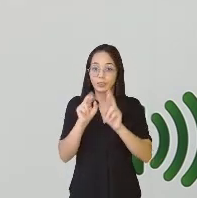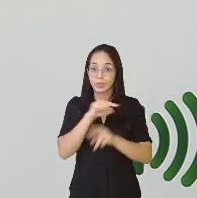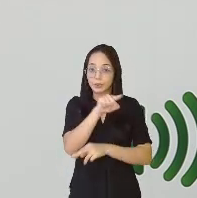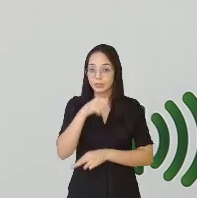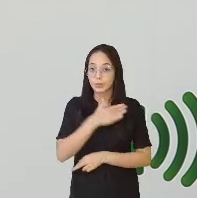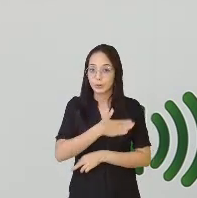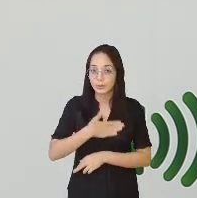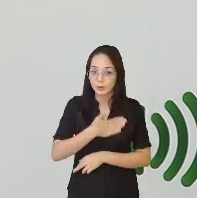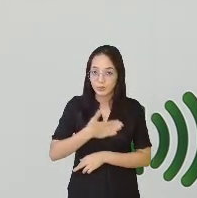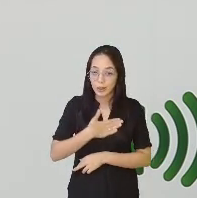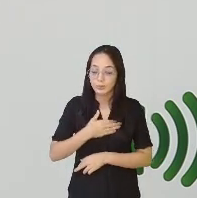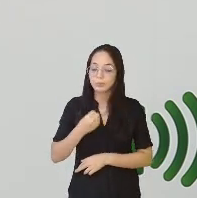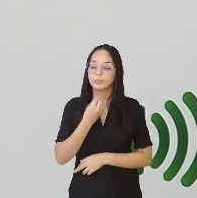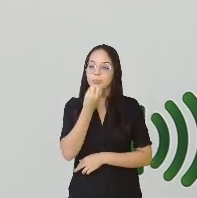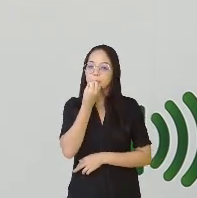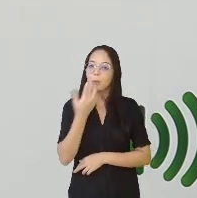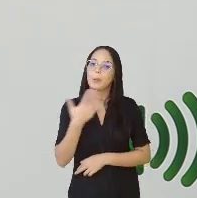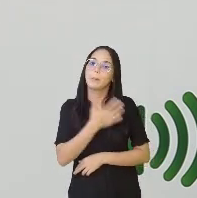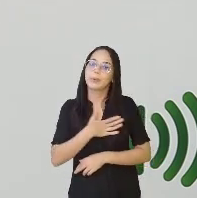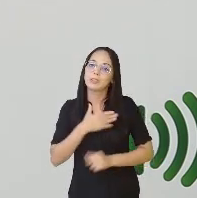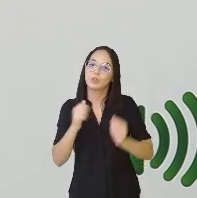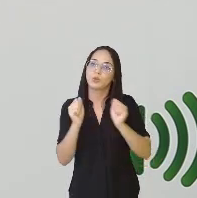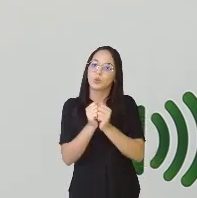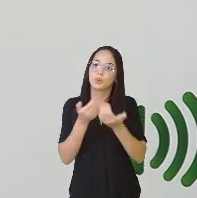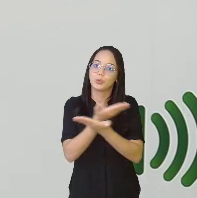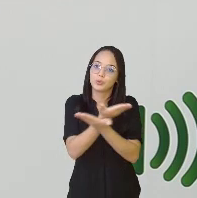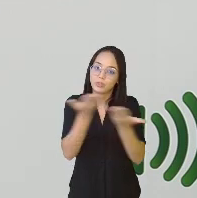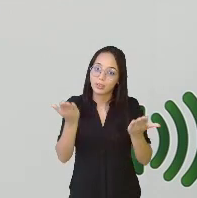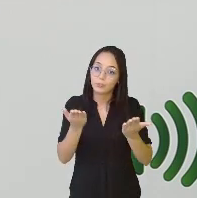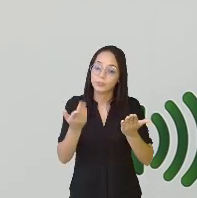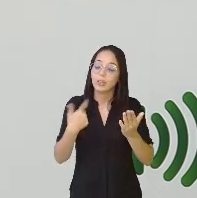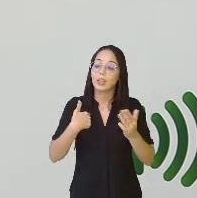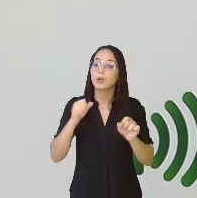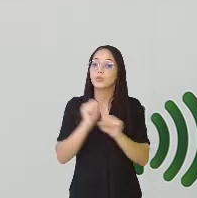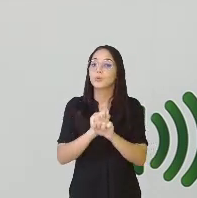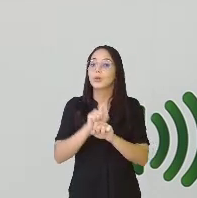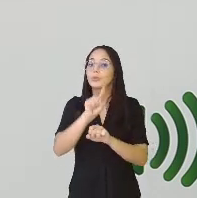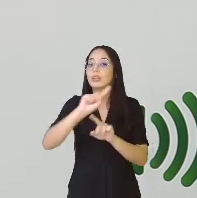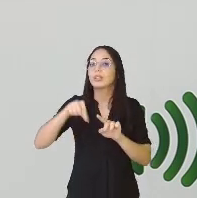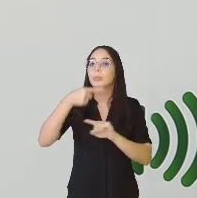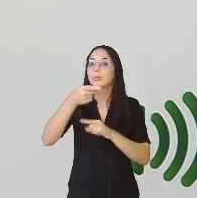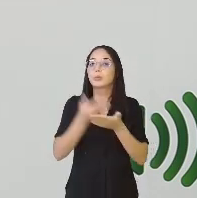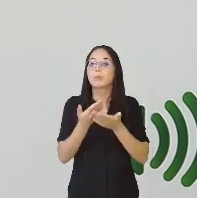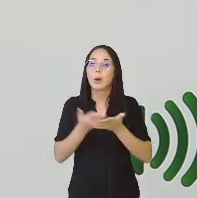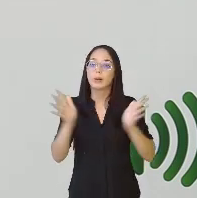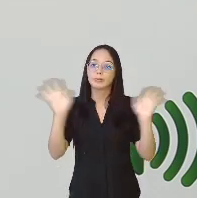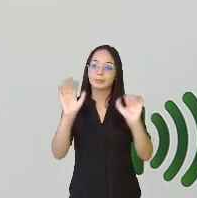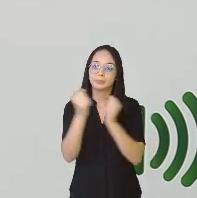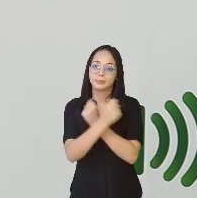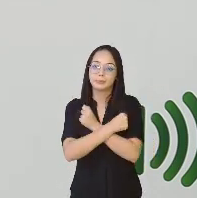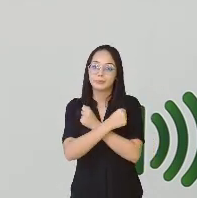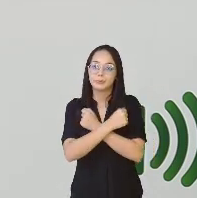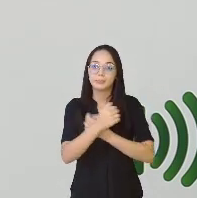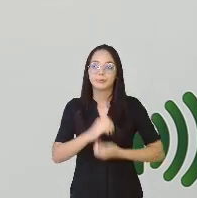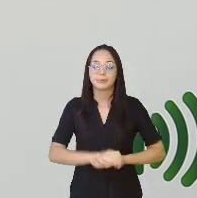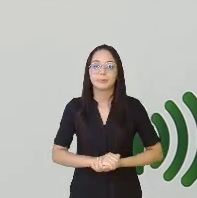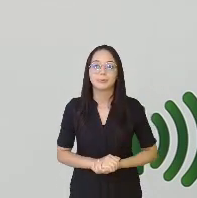você tenha gostado. Foi um prazer imenso estar com vocês. Espero você na próxima aula. Um forte abraço.